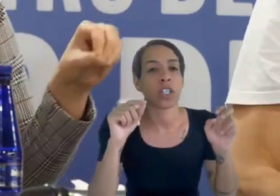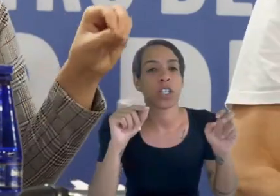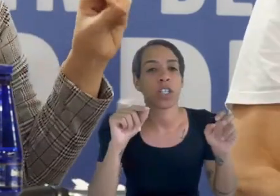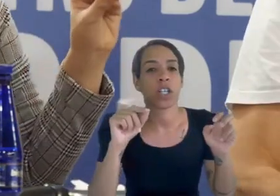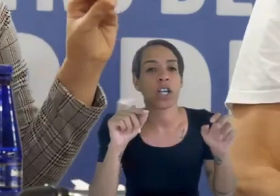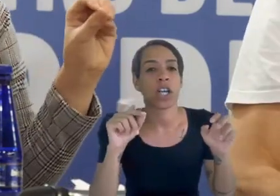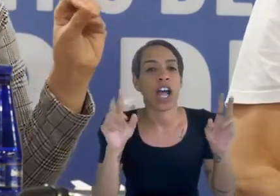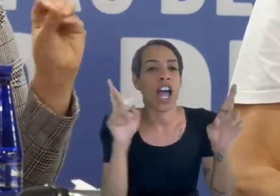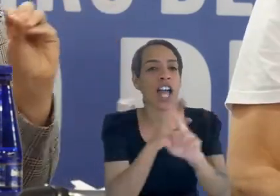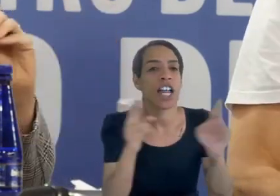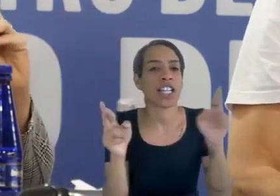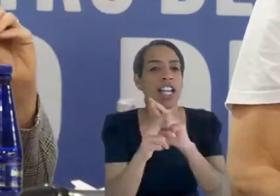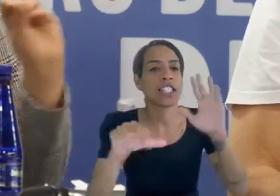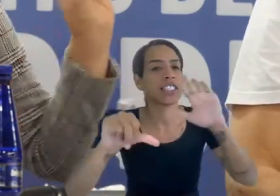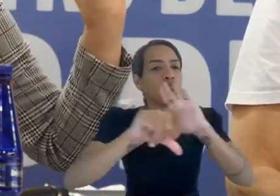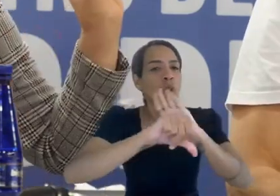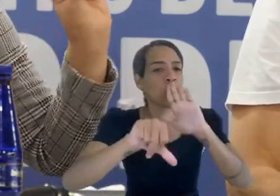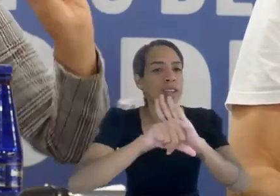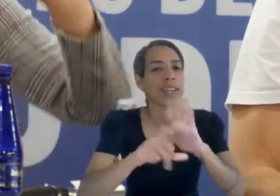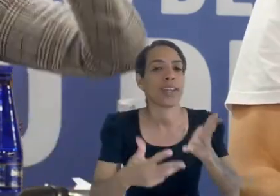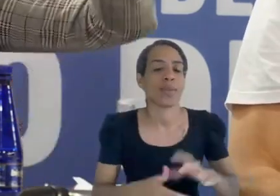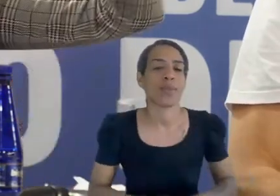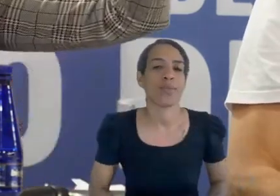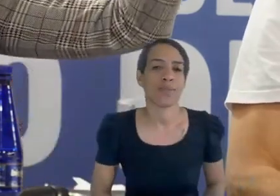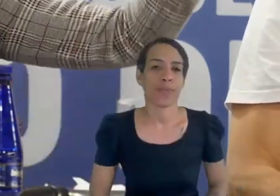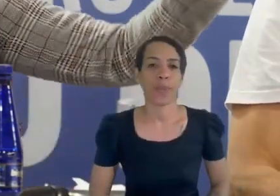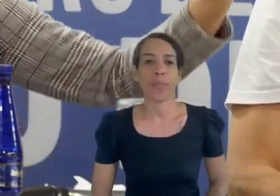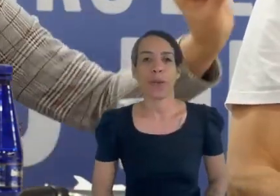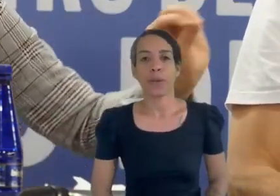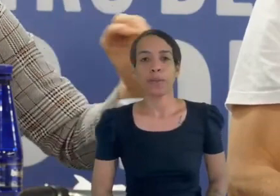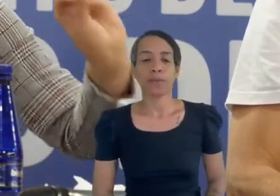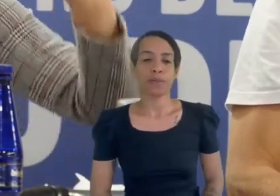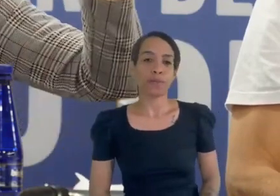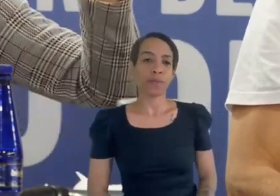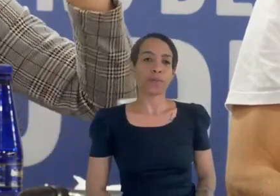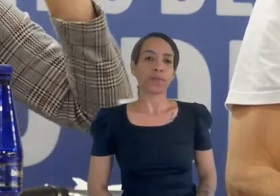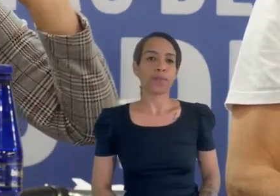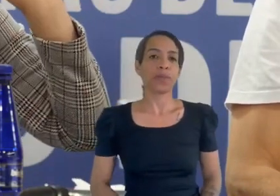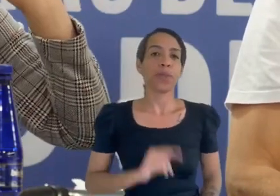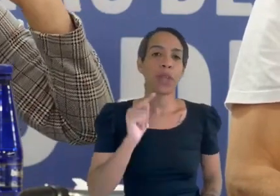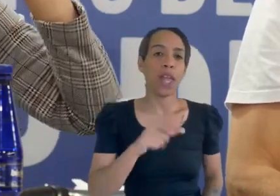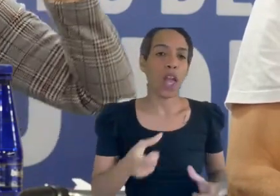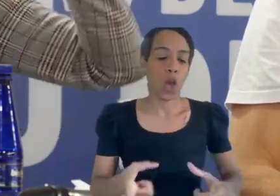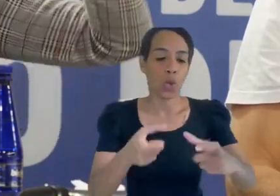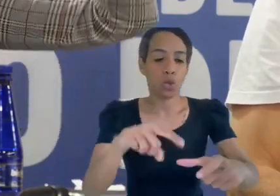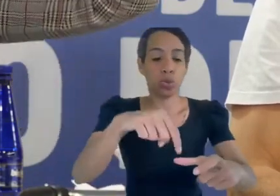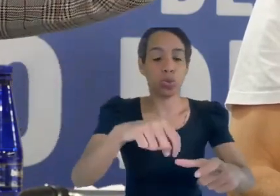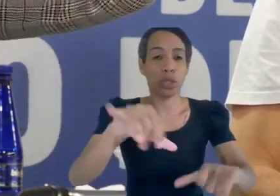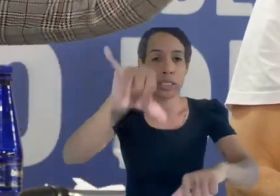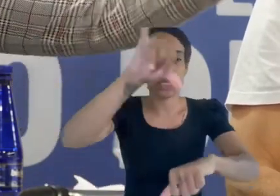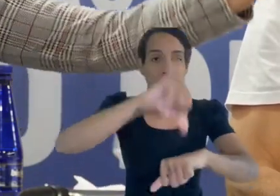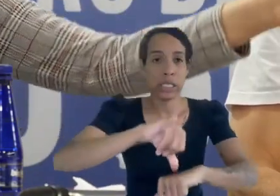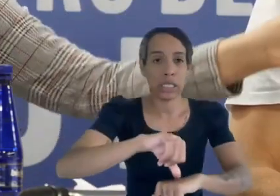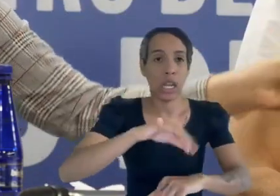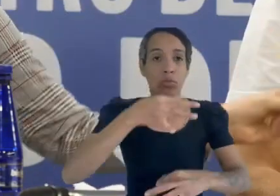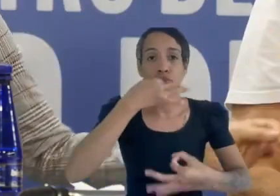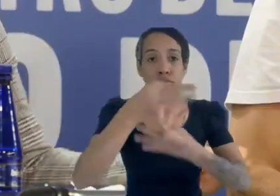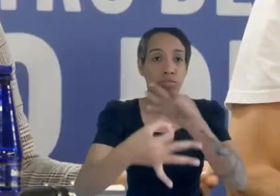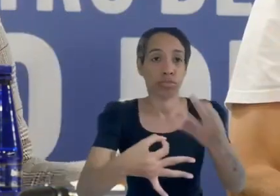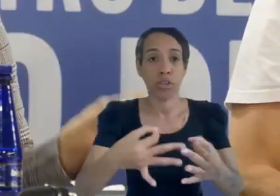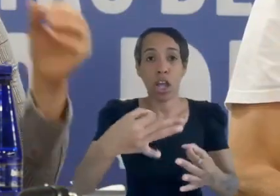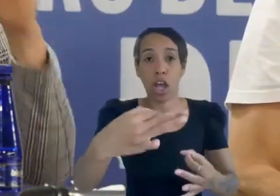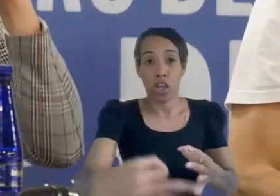continente E aí esse é o núcleo Central dos argumentos Nos quais eles vão construindo